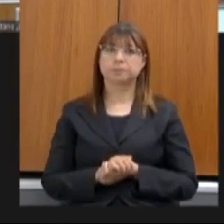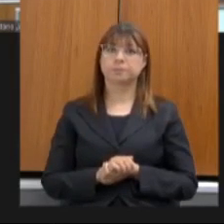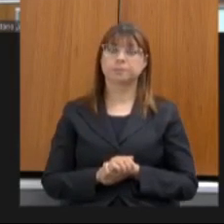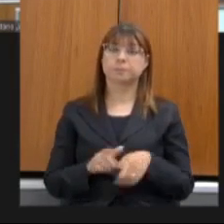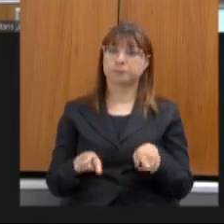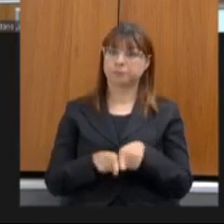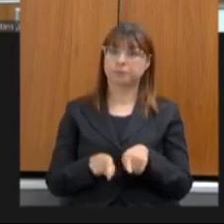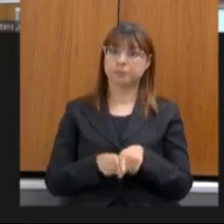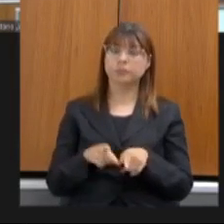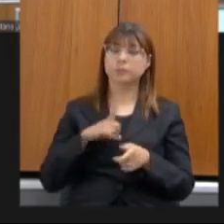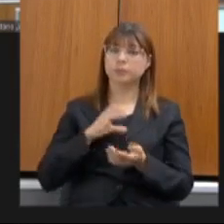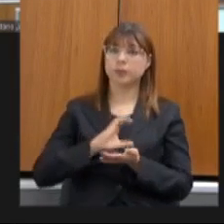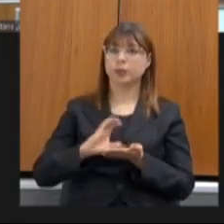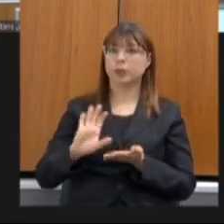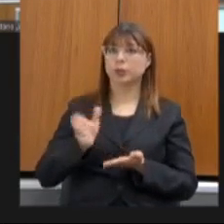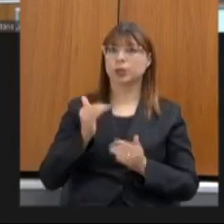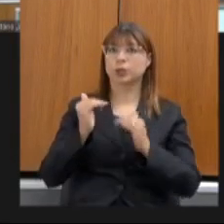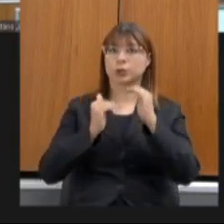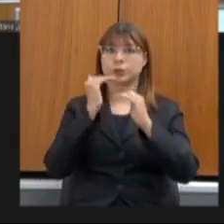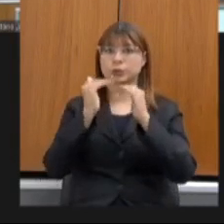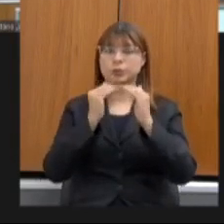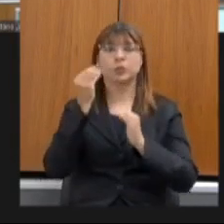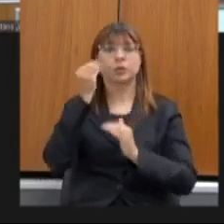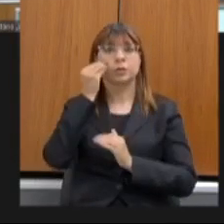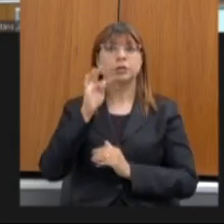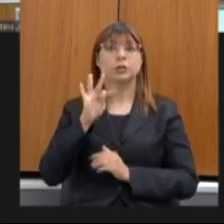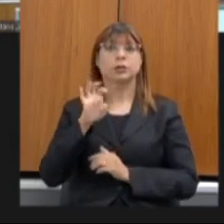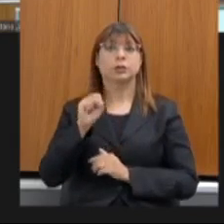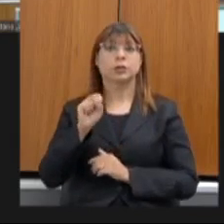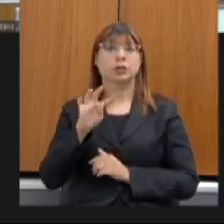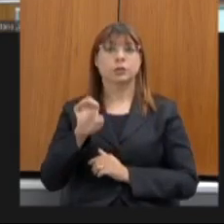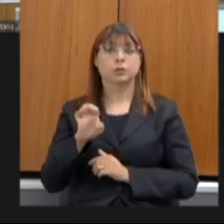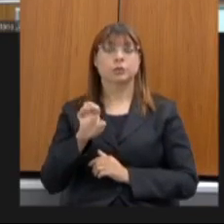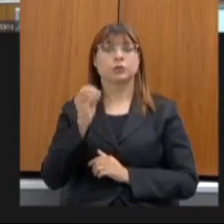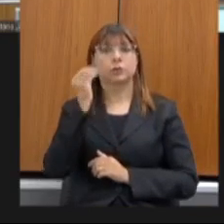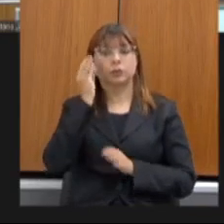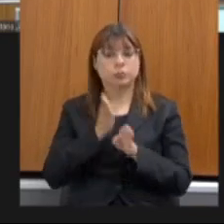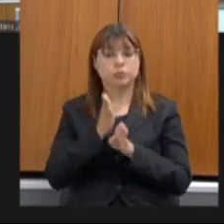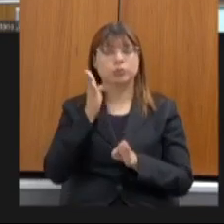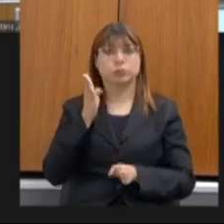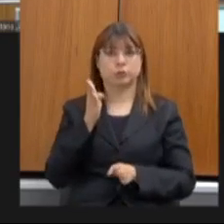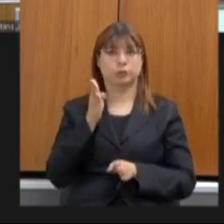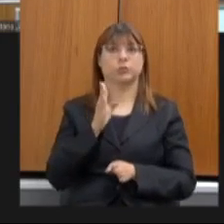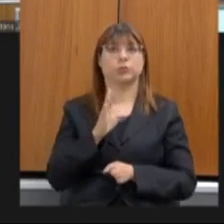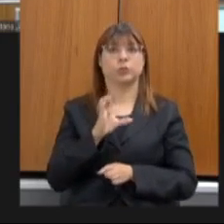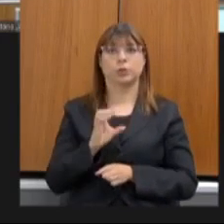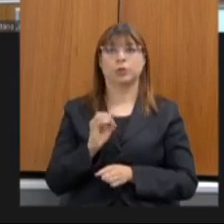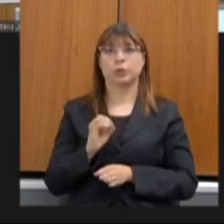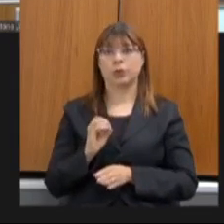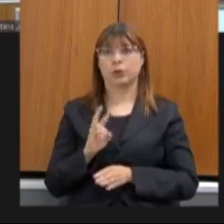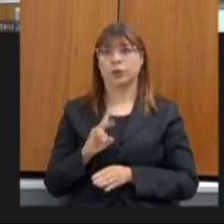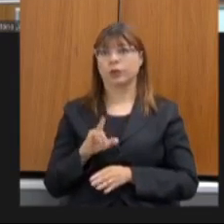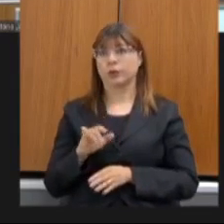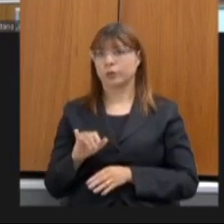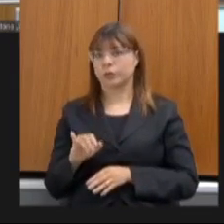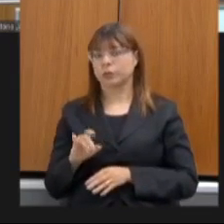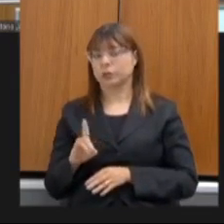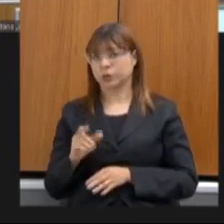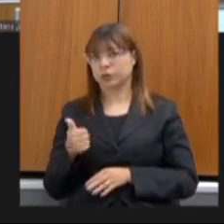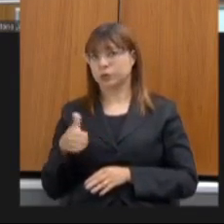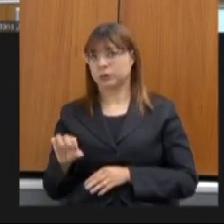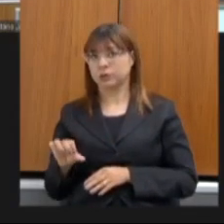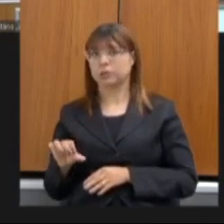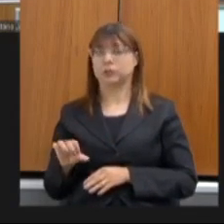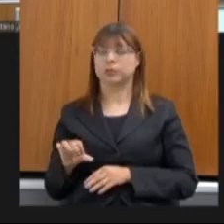tivemos também o financiamento do desenvolvimento de testes para diagnosticar o que houve de 19 né todas estas duas ações dos CTT